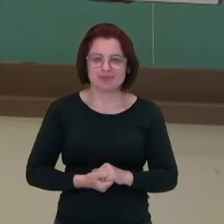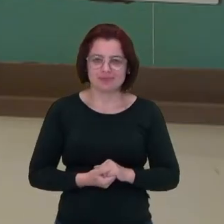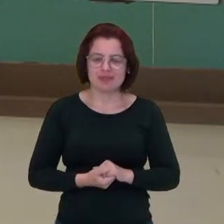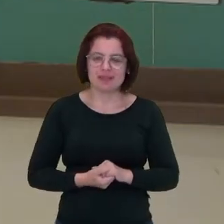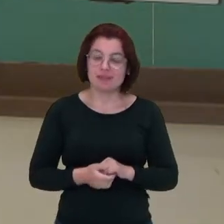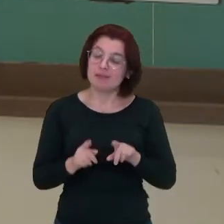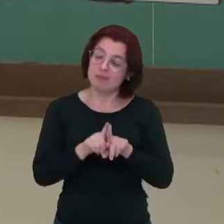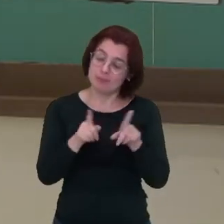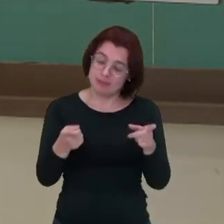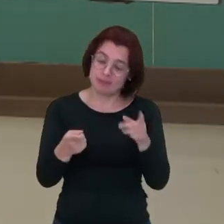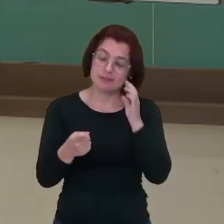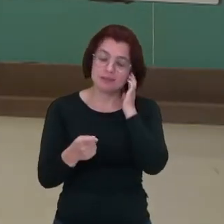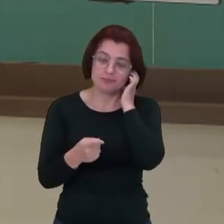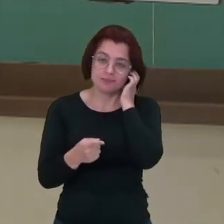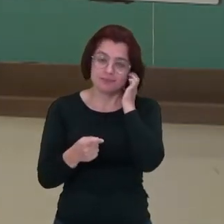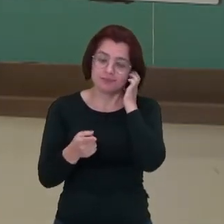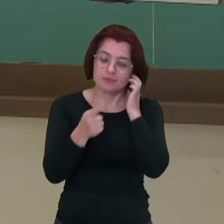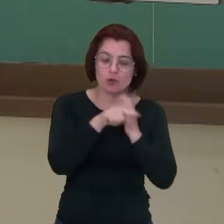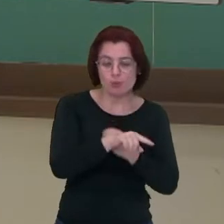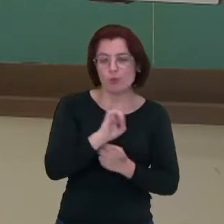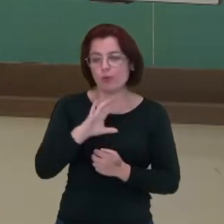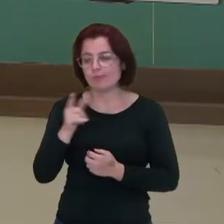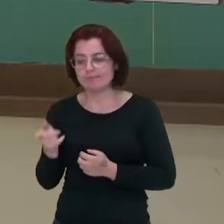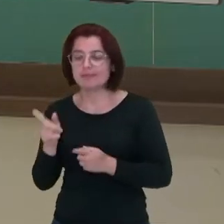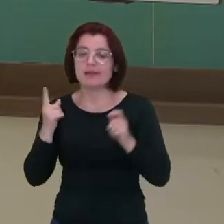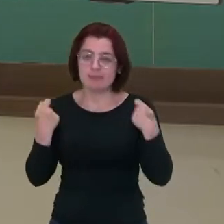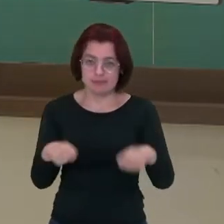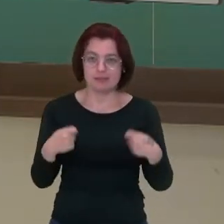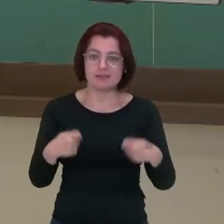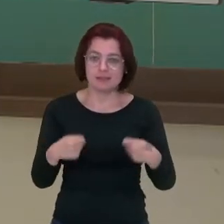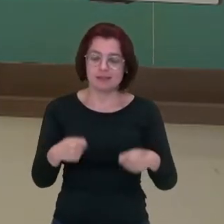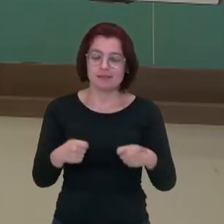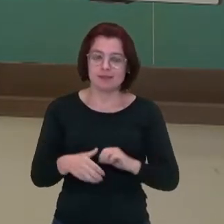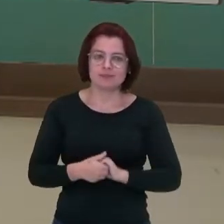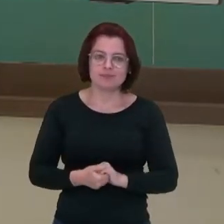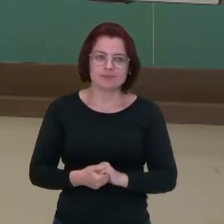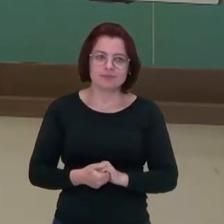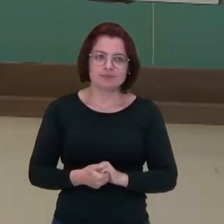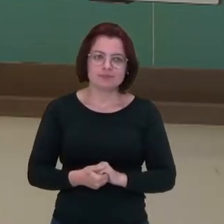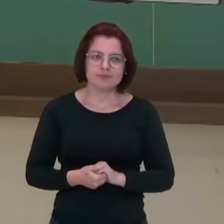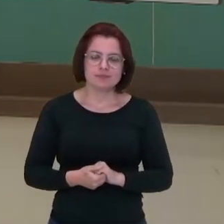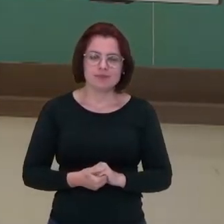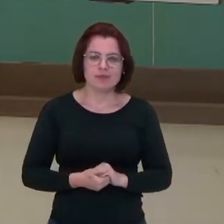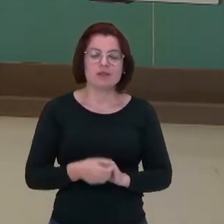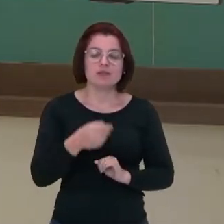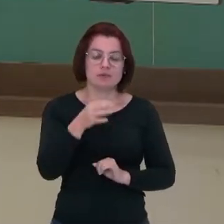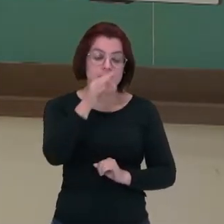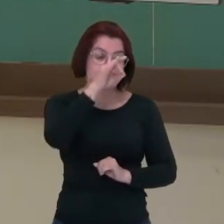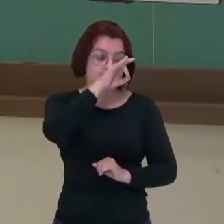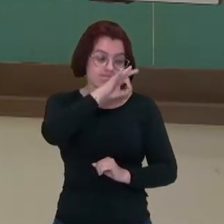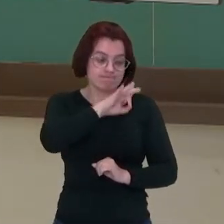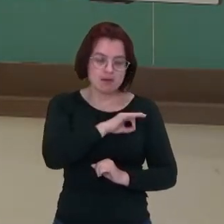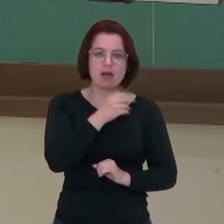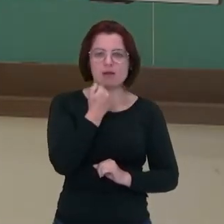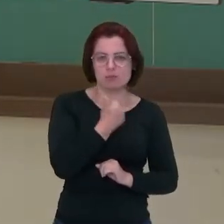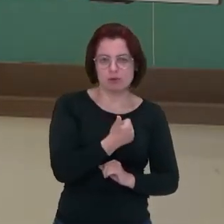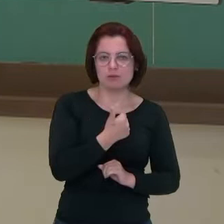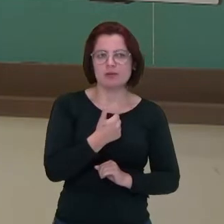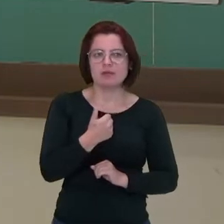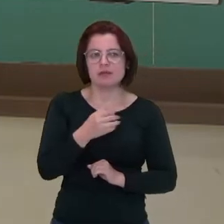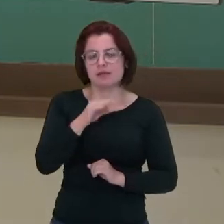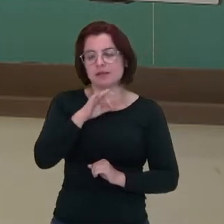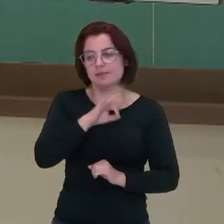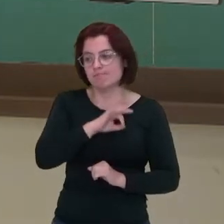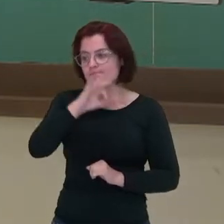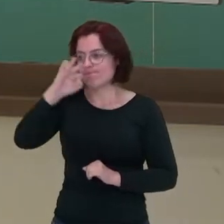entre nós, tanto um quanto o outro é necessário, não é verdade? Tanto o que entra dinheiro e o que sai é que faz